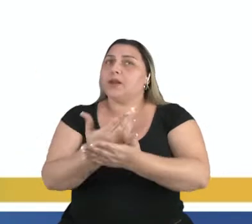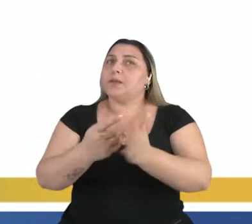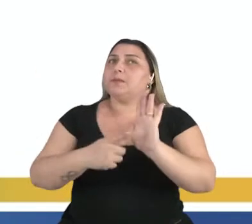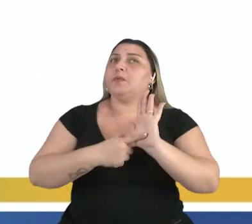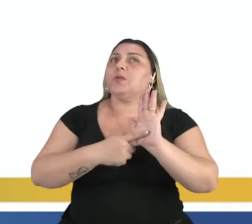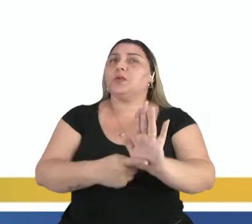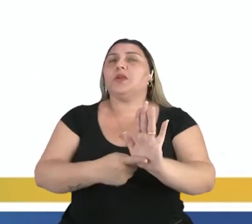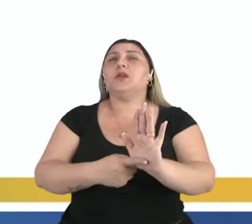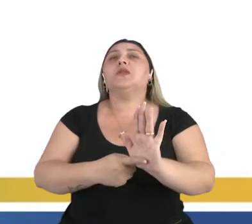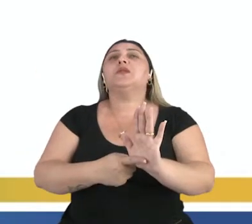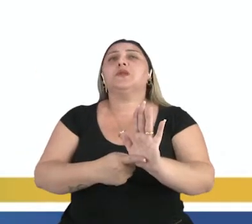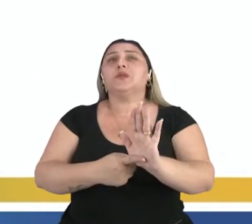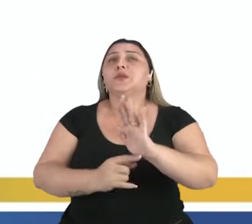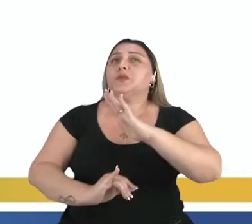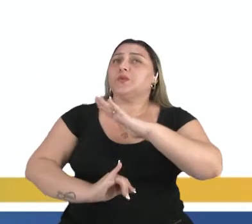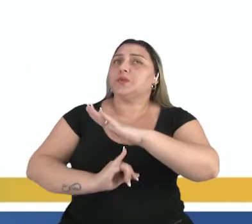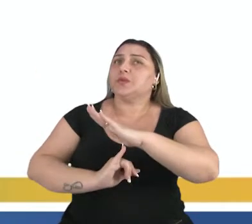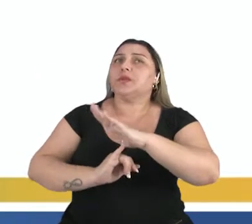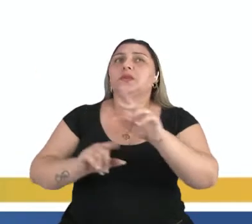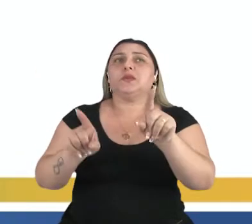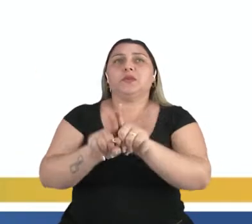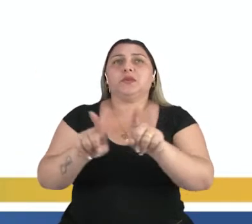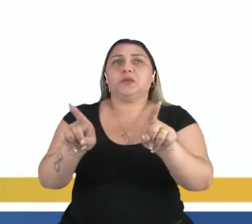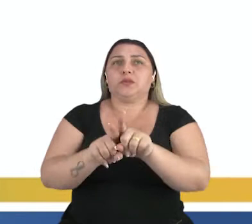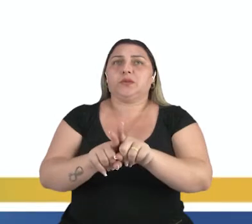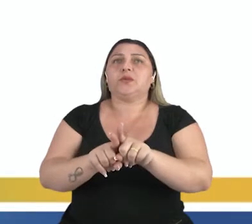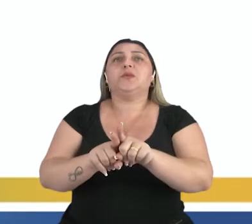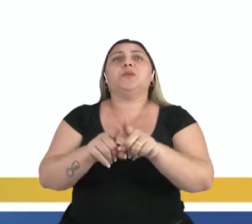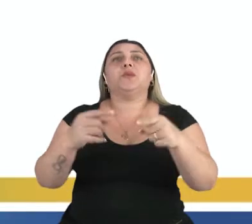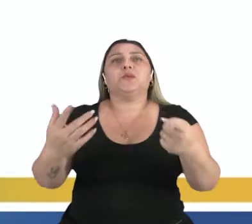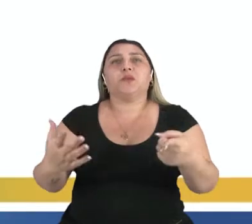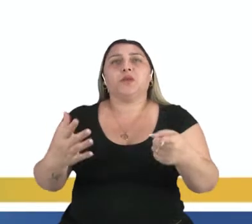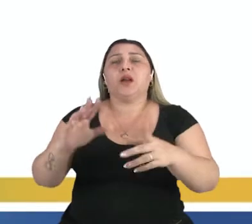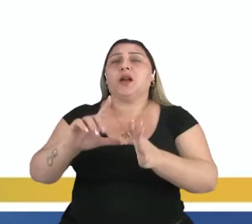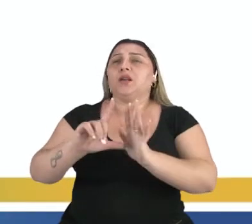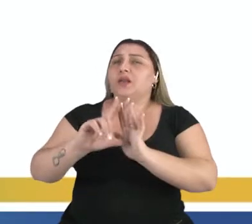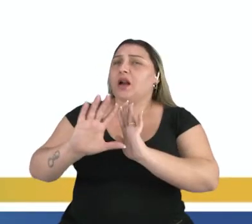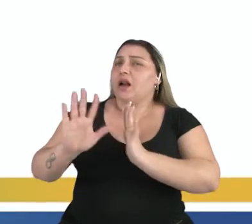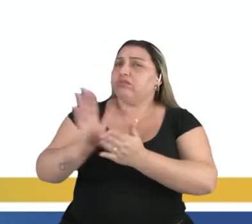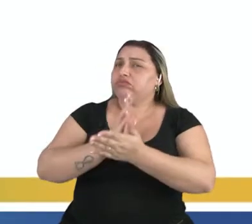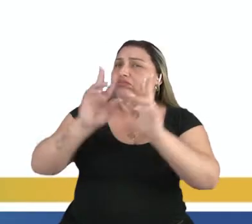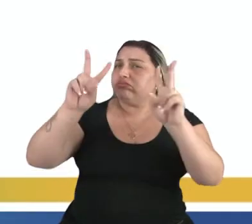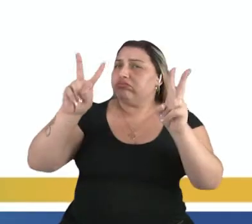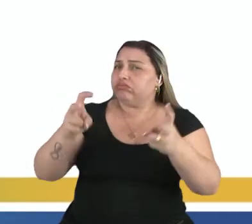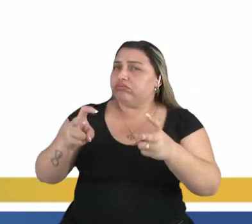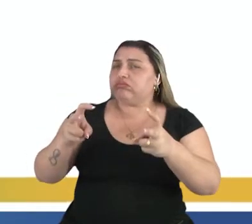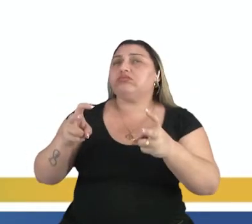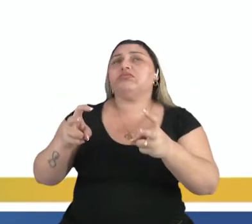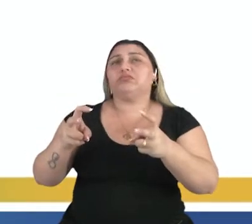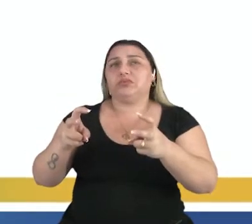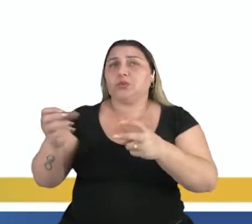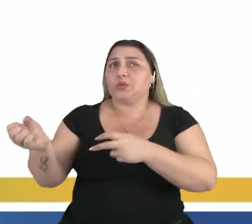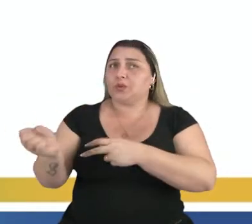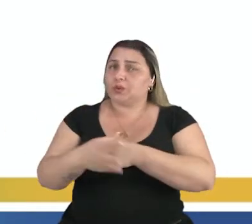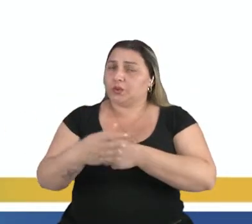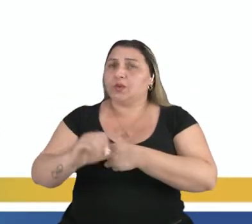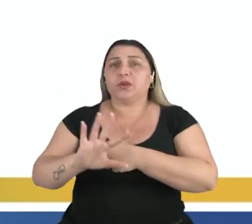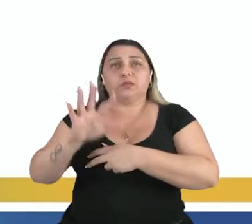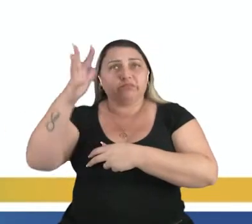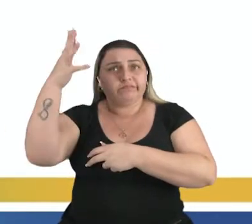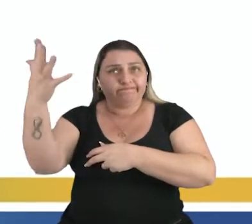expor a posição da instituição, além de posicionar o suporte diante de algum assunto polêmico ou atual que